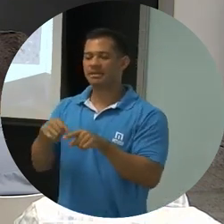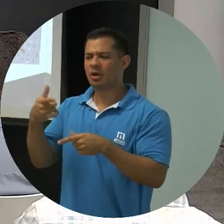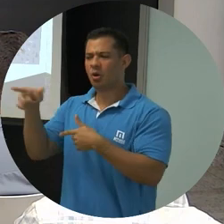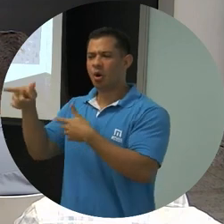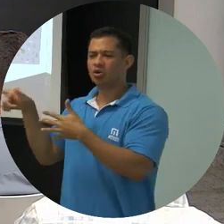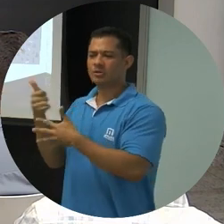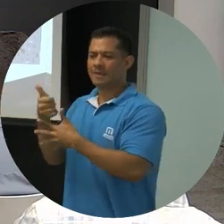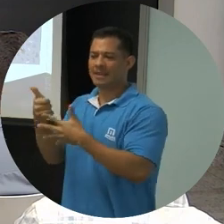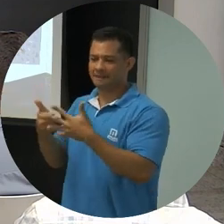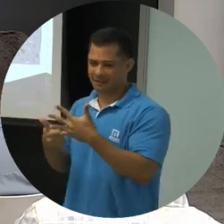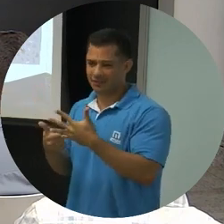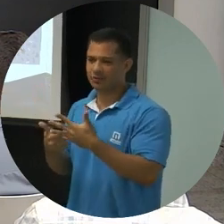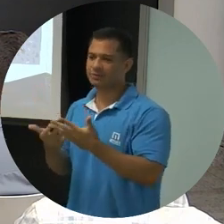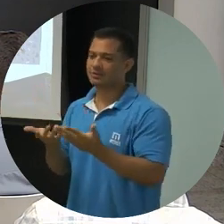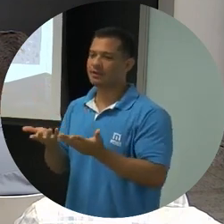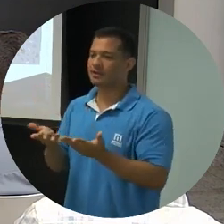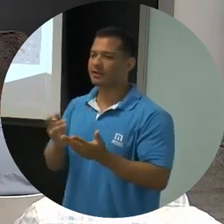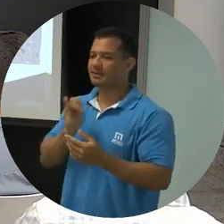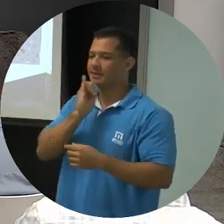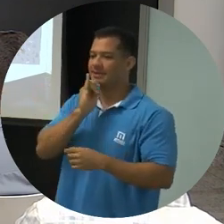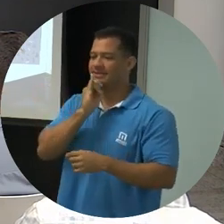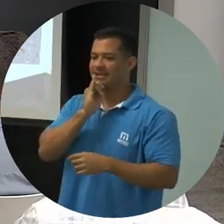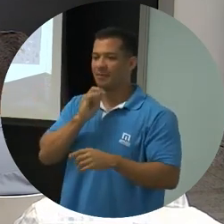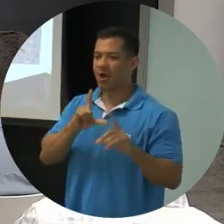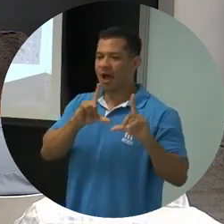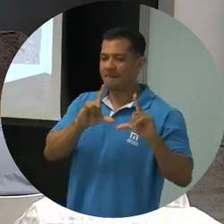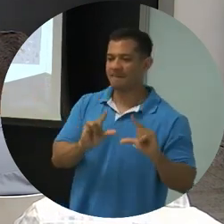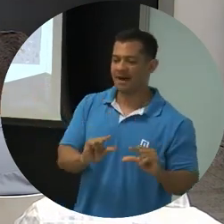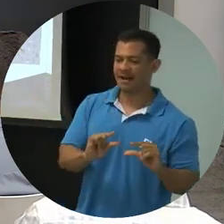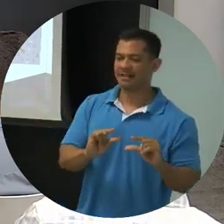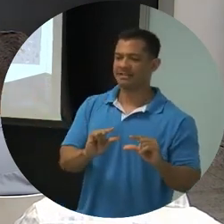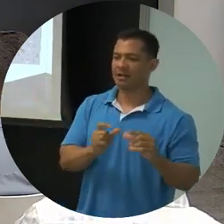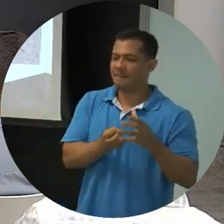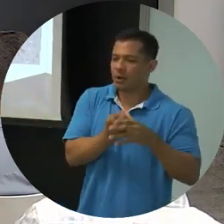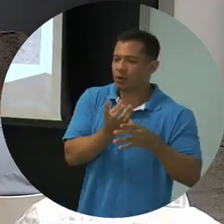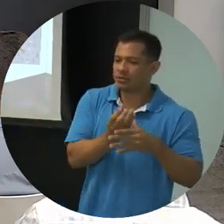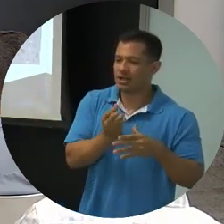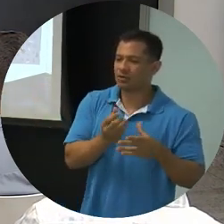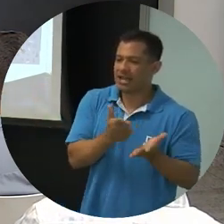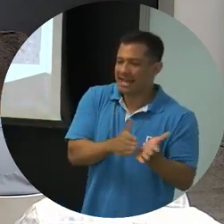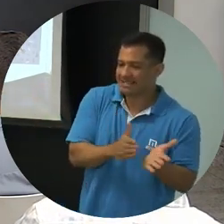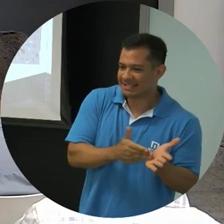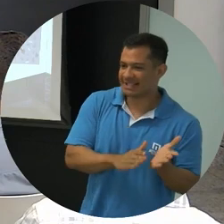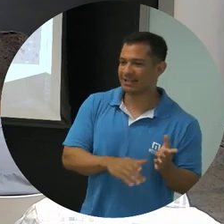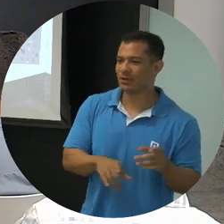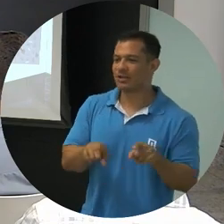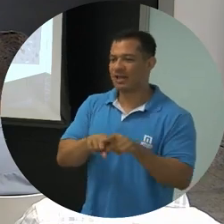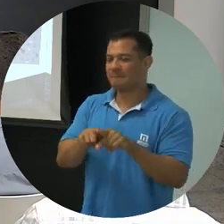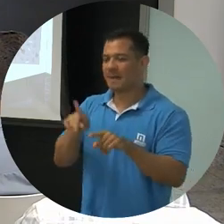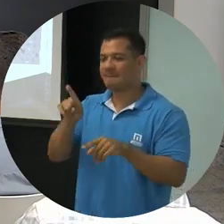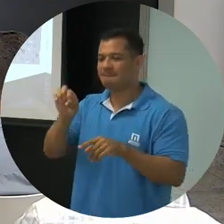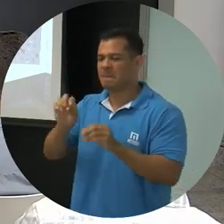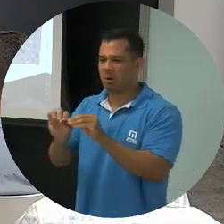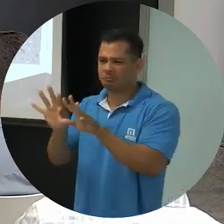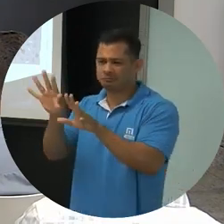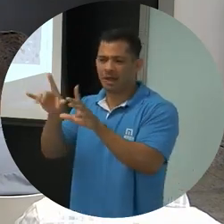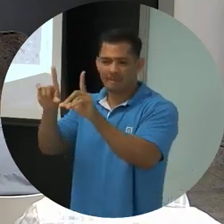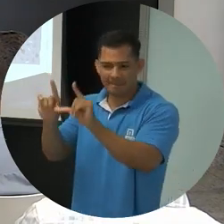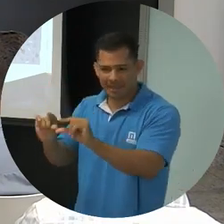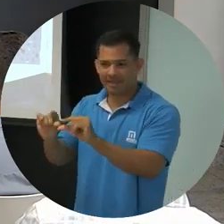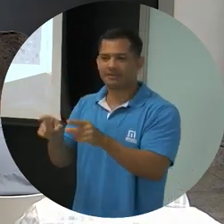benefícios também, que é a baixa produção de resíduo, produção de pó, maior segurança, menor exposição a risco para